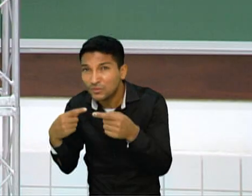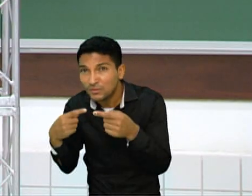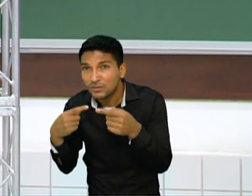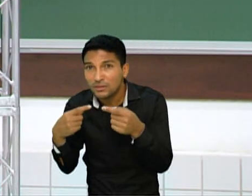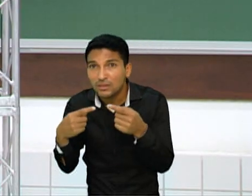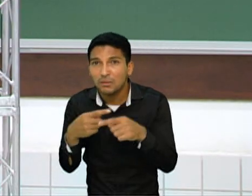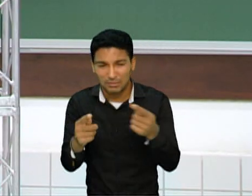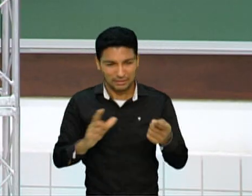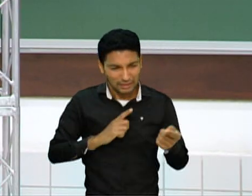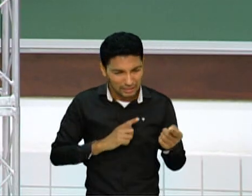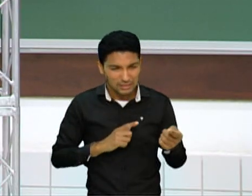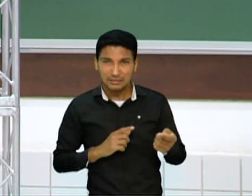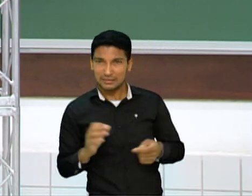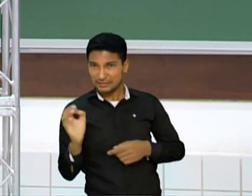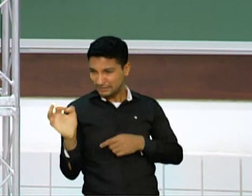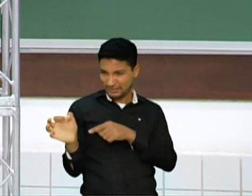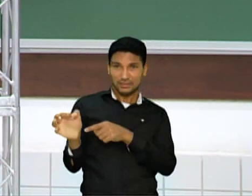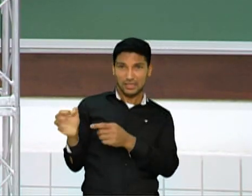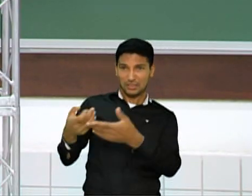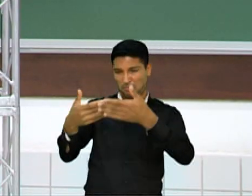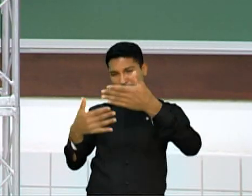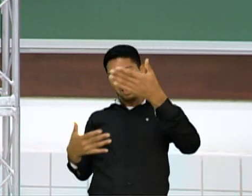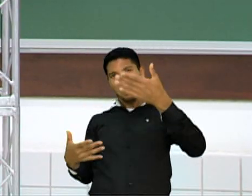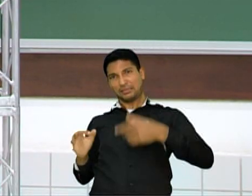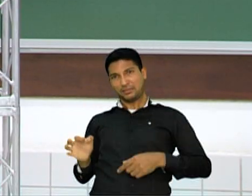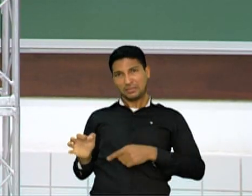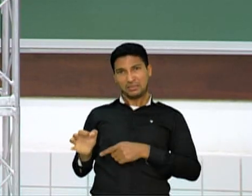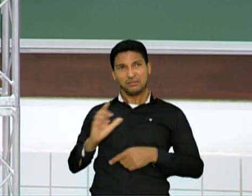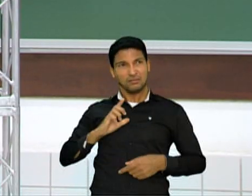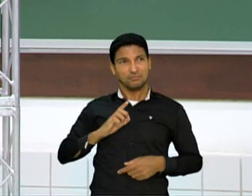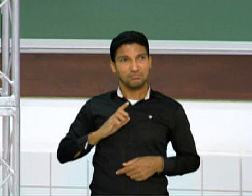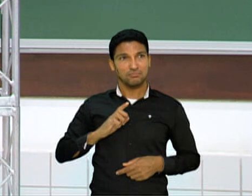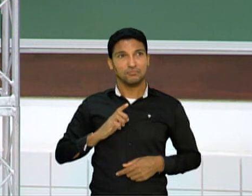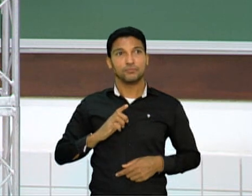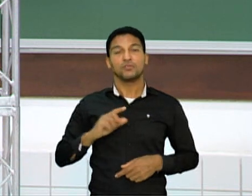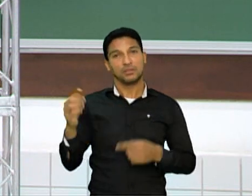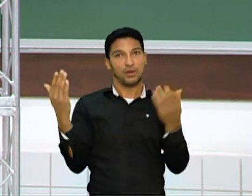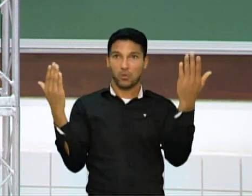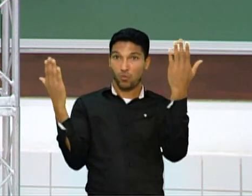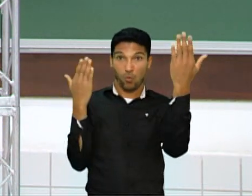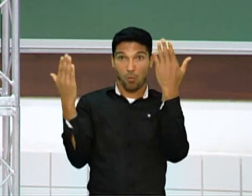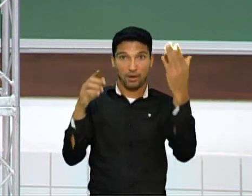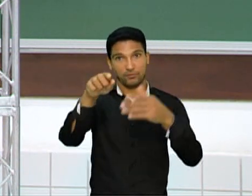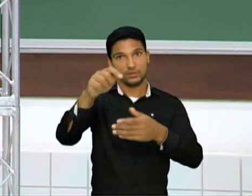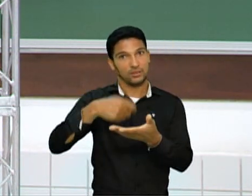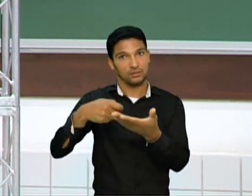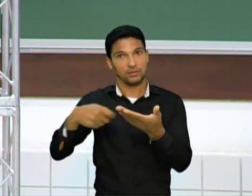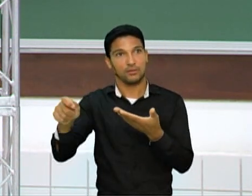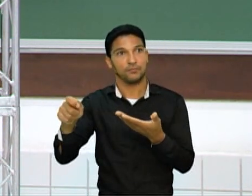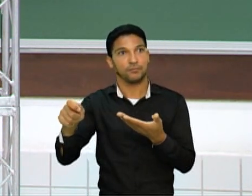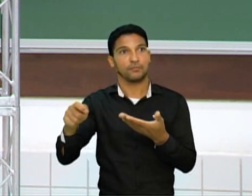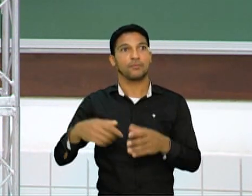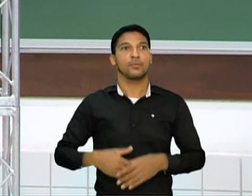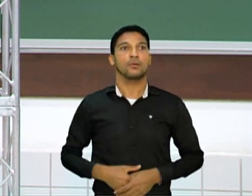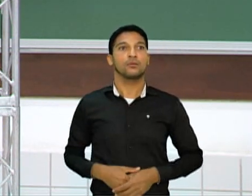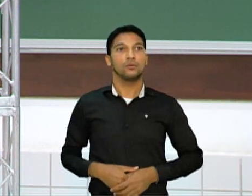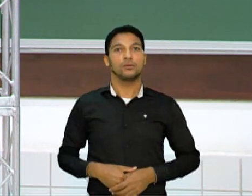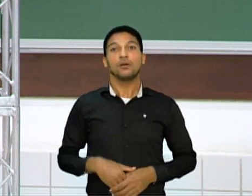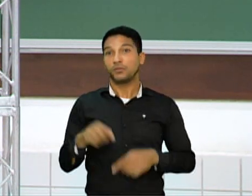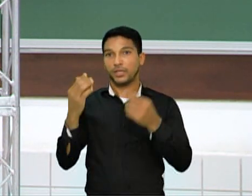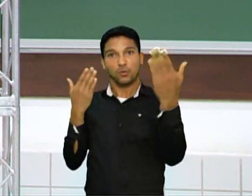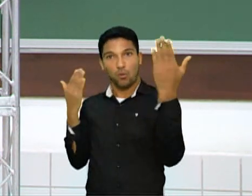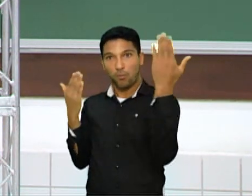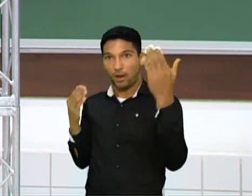daqui a pouco, você vai comparar as duas. Escreva com as suas palavras, não tem problema. Mas veja se a essência da resposta que eu vou colocar aqui